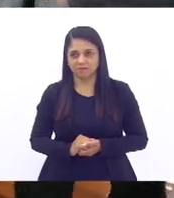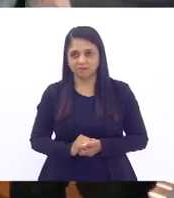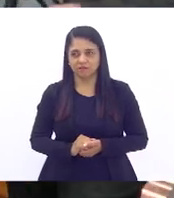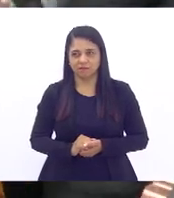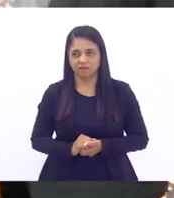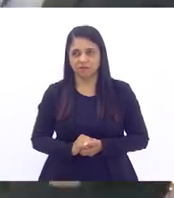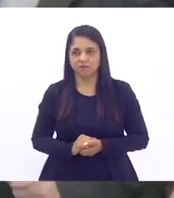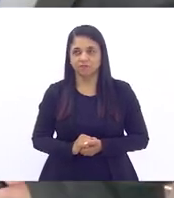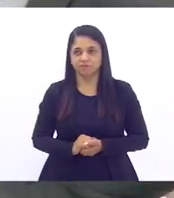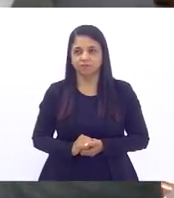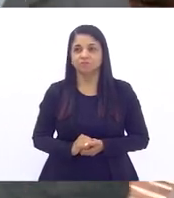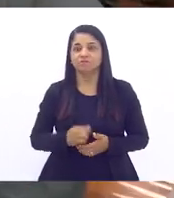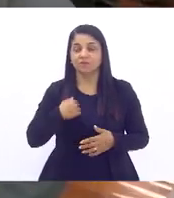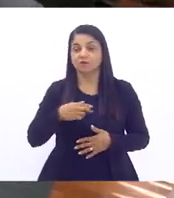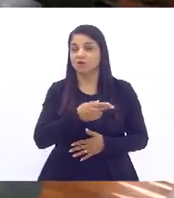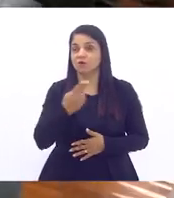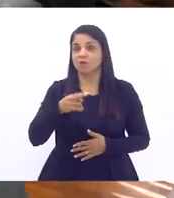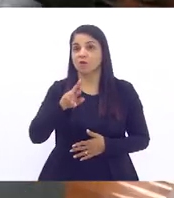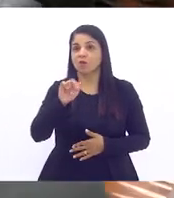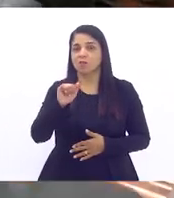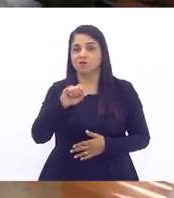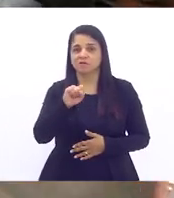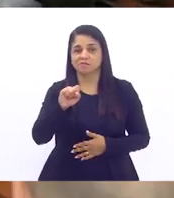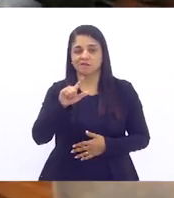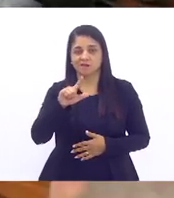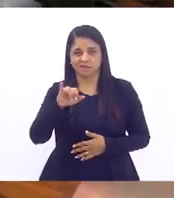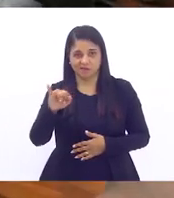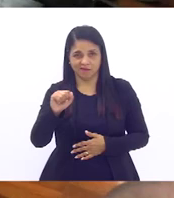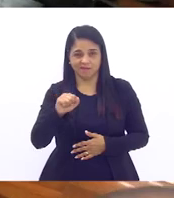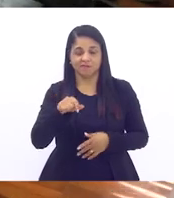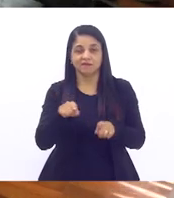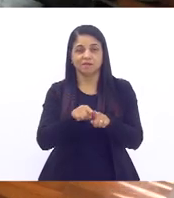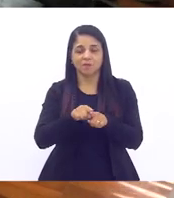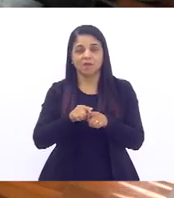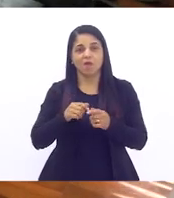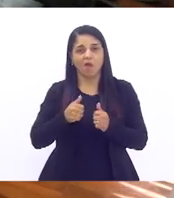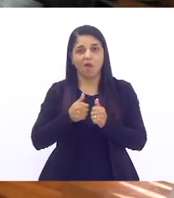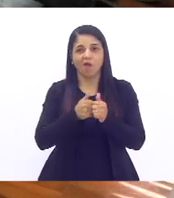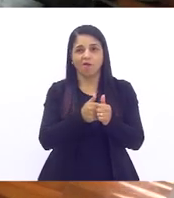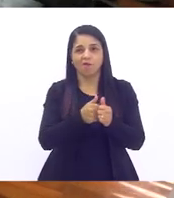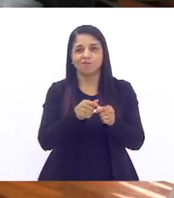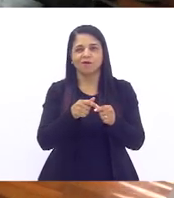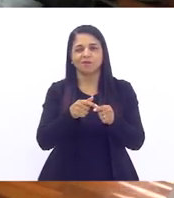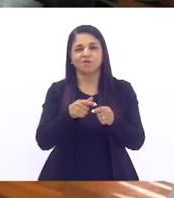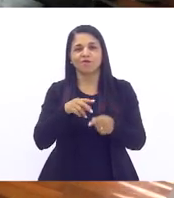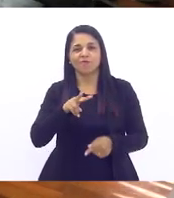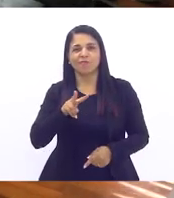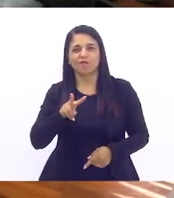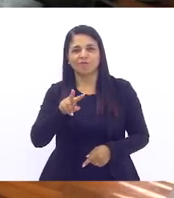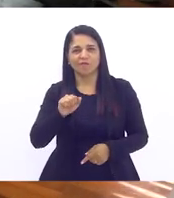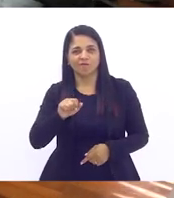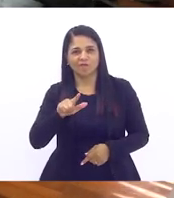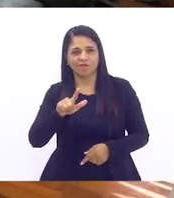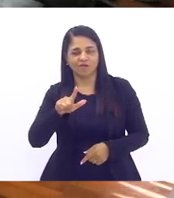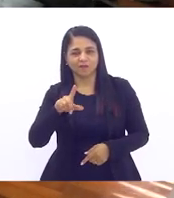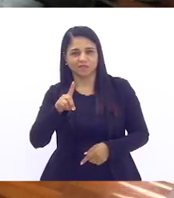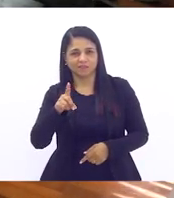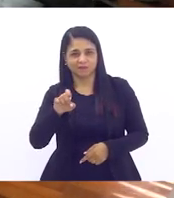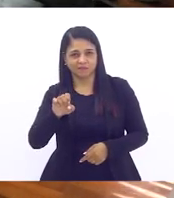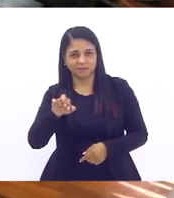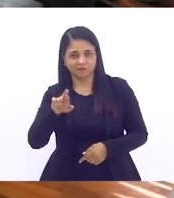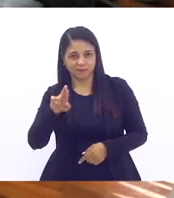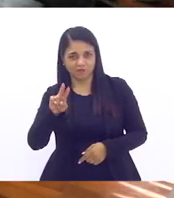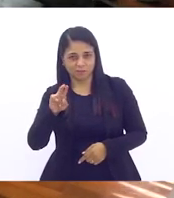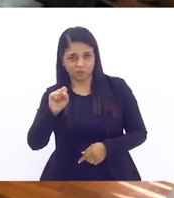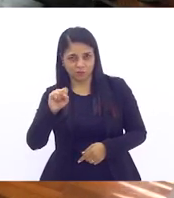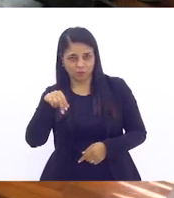Boa tarde meu nome é Rosali eu acompanho o Vanderson das 14 anos não sei o que eu conheci o Vanderson quando